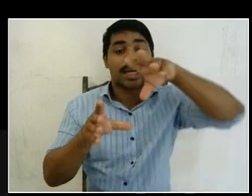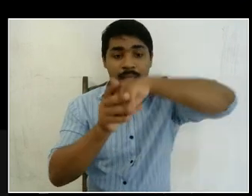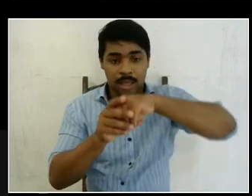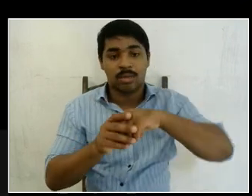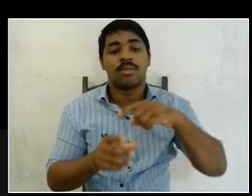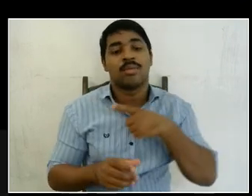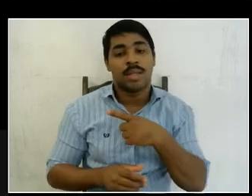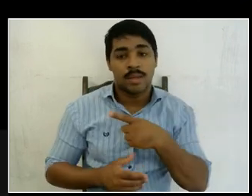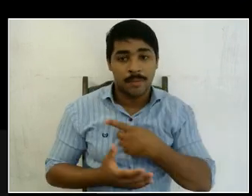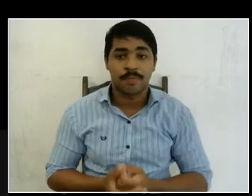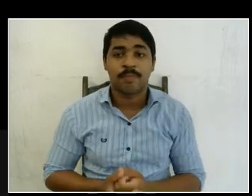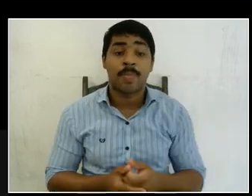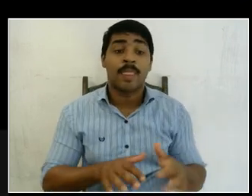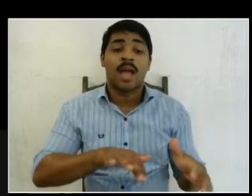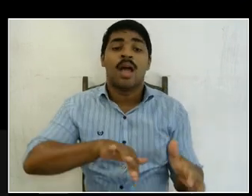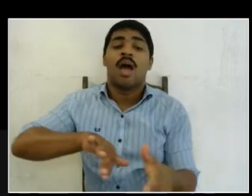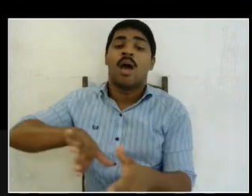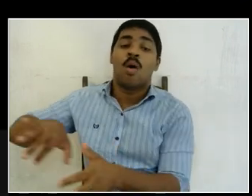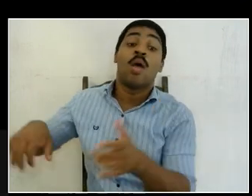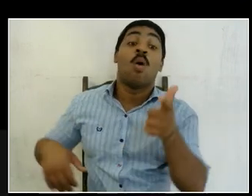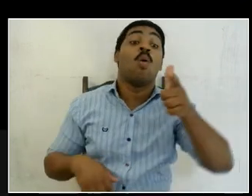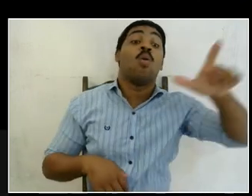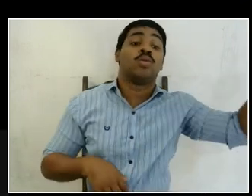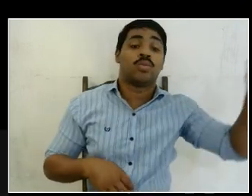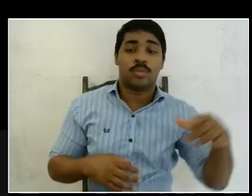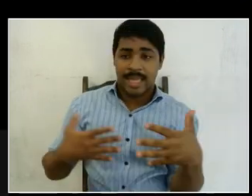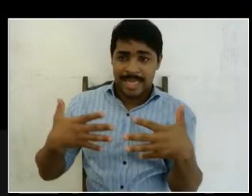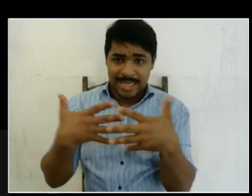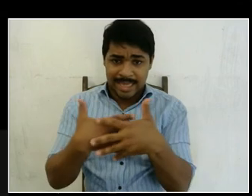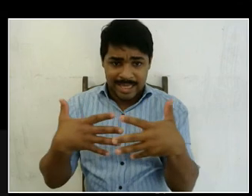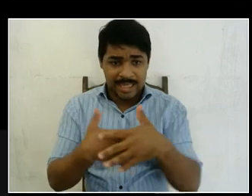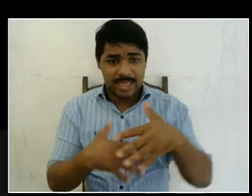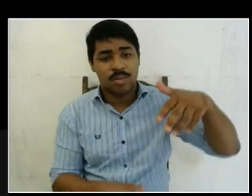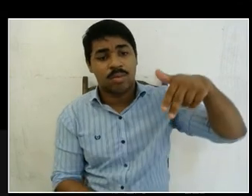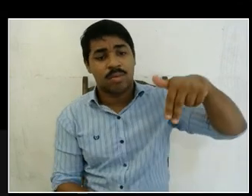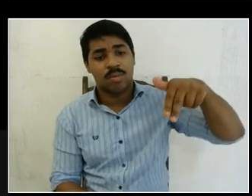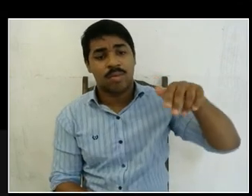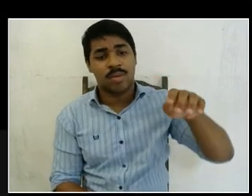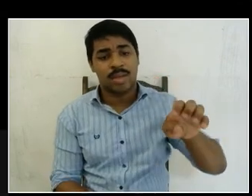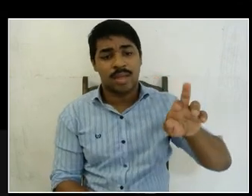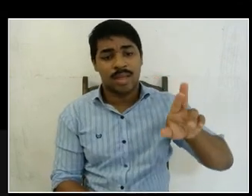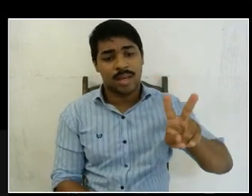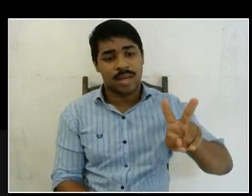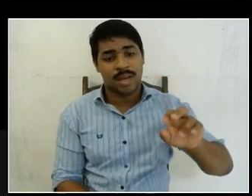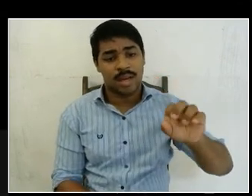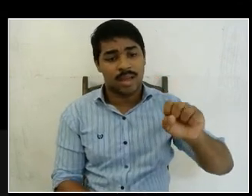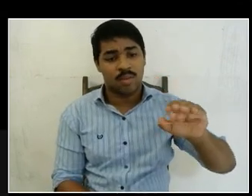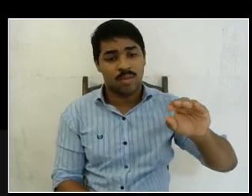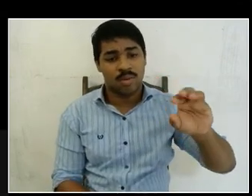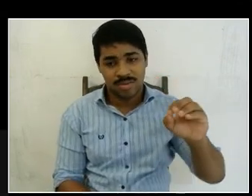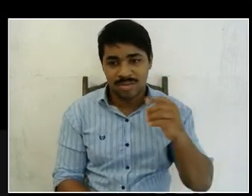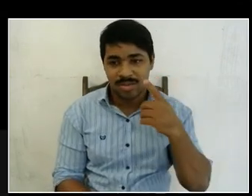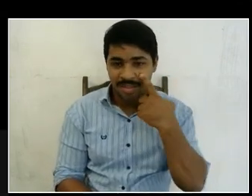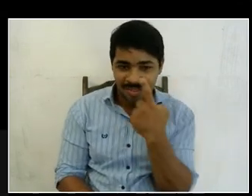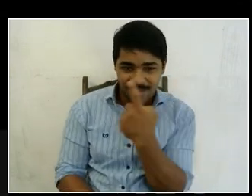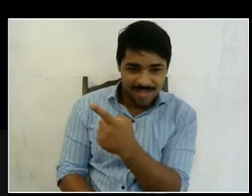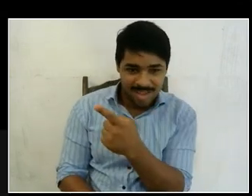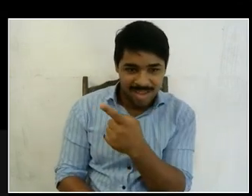Agora nós temos aqui o tecido nervoso, né? Que ele é formado por neurônios. Aqui é um tipo de célula que é chamado de